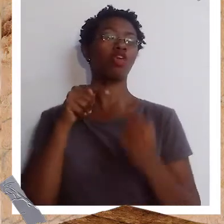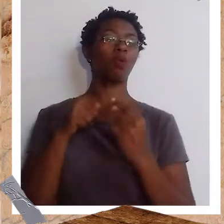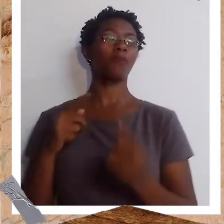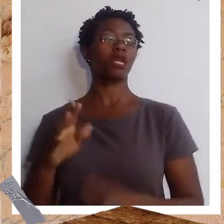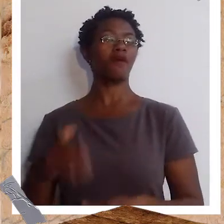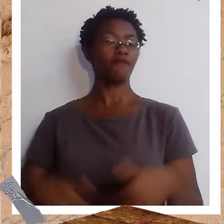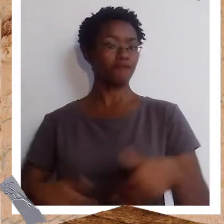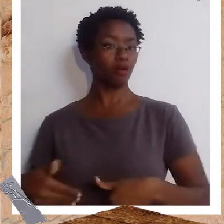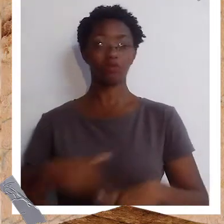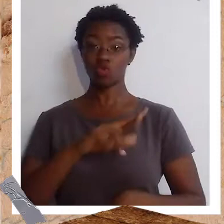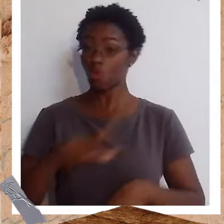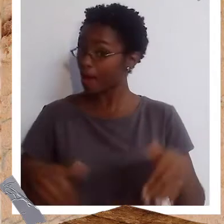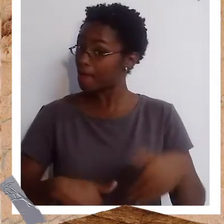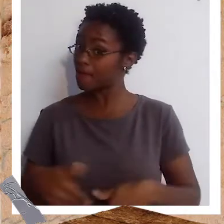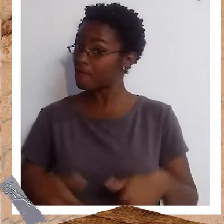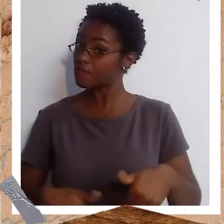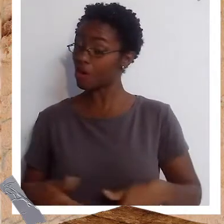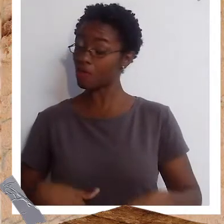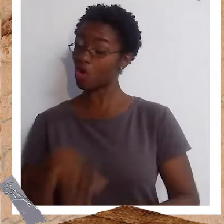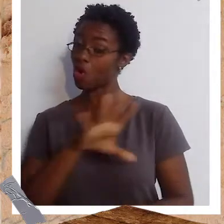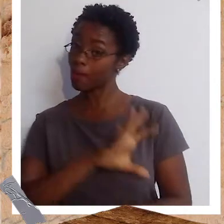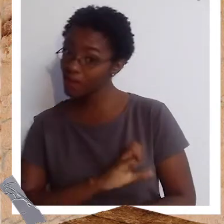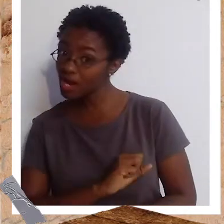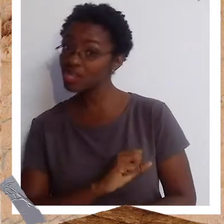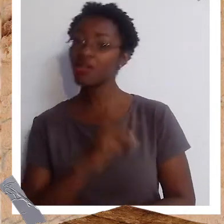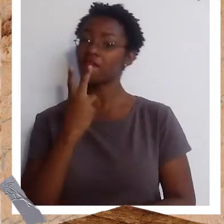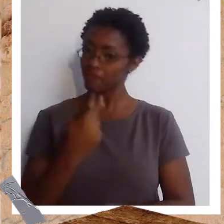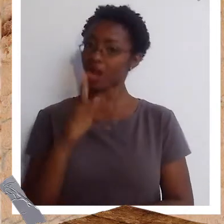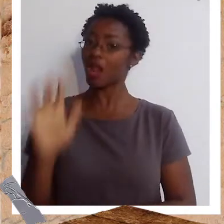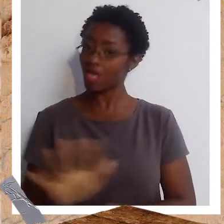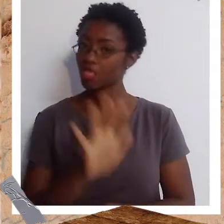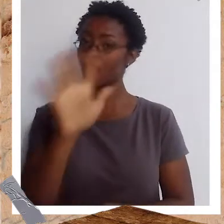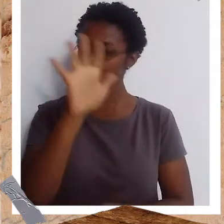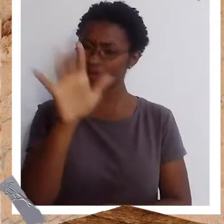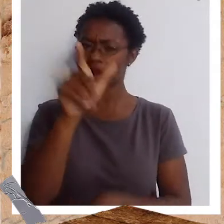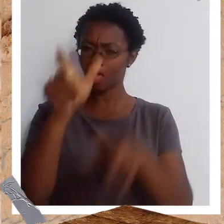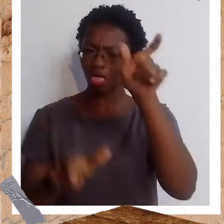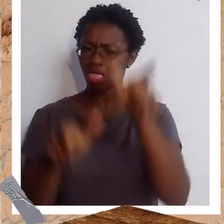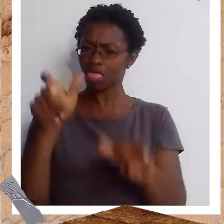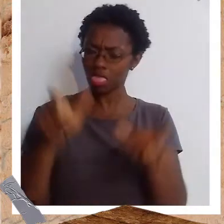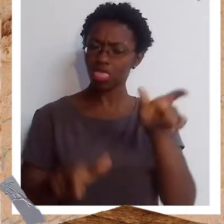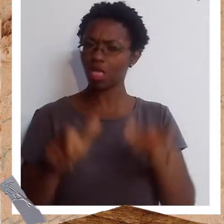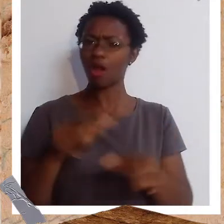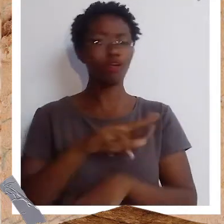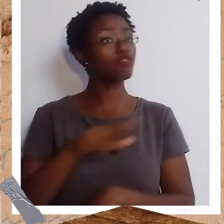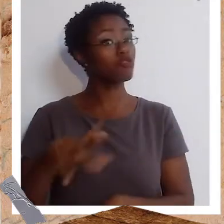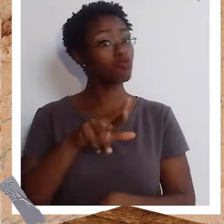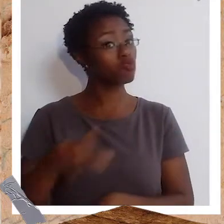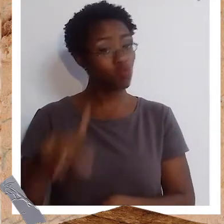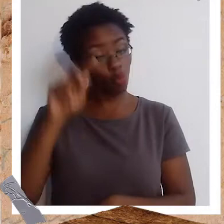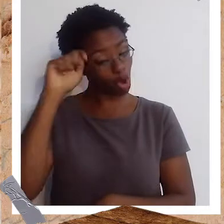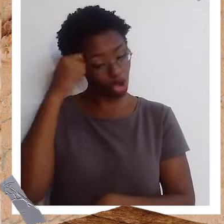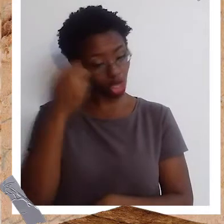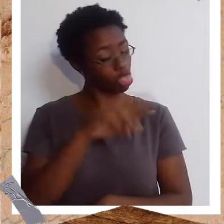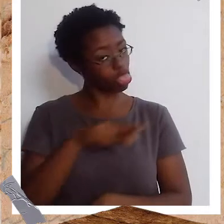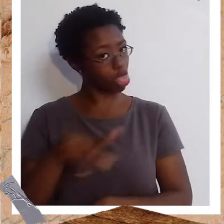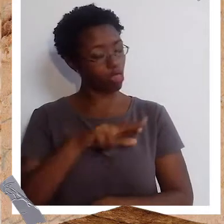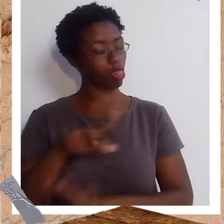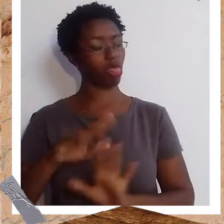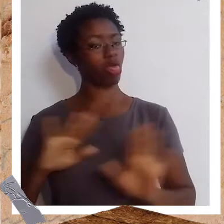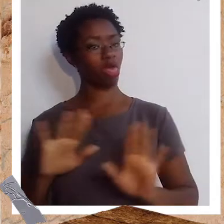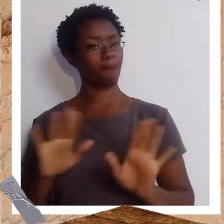que fala da fome, não se fala... No romance sequer se passa na favela, os personagens principais não são